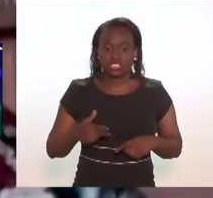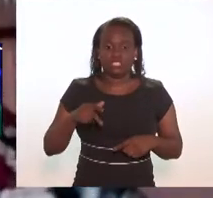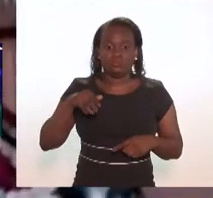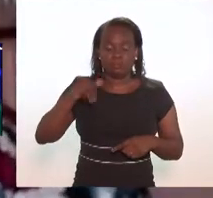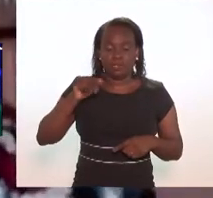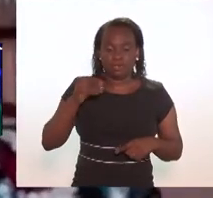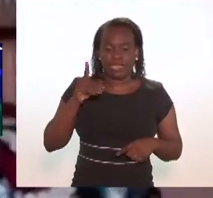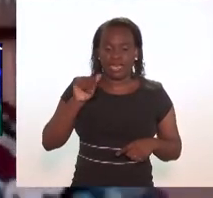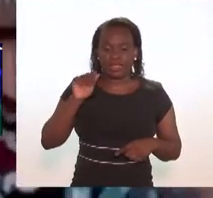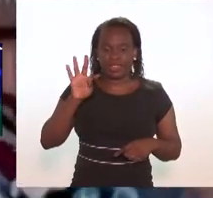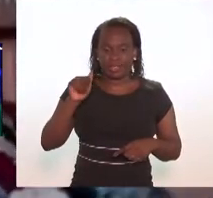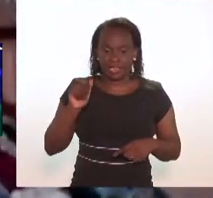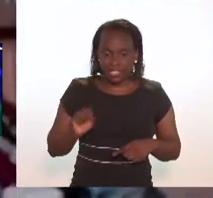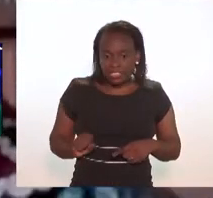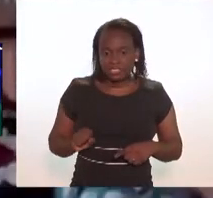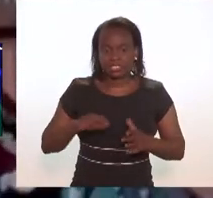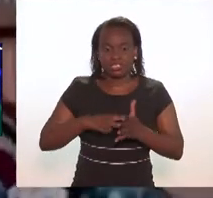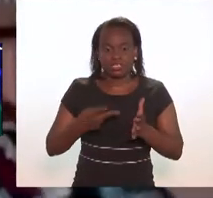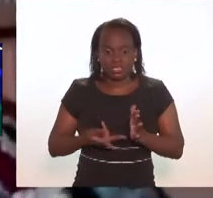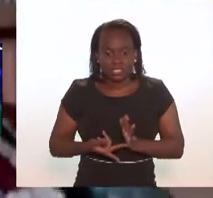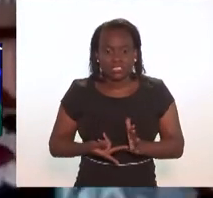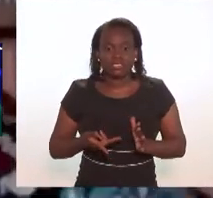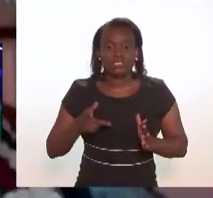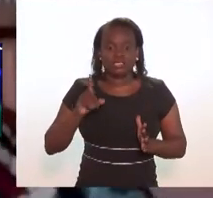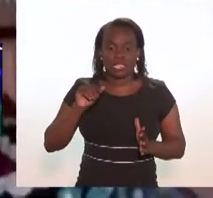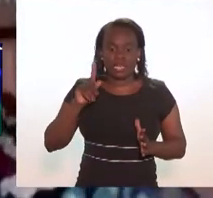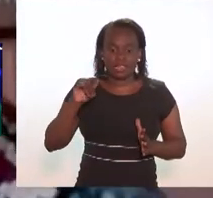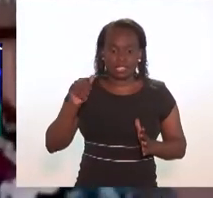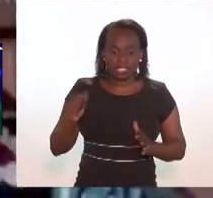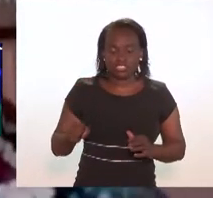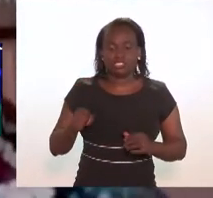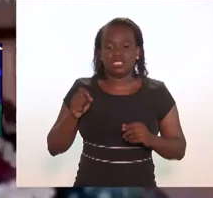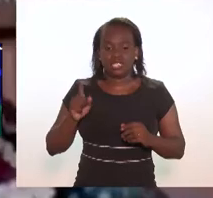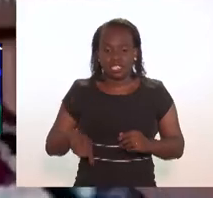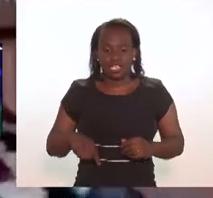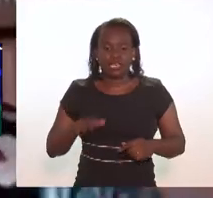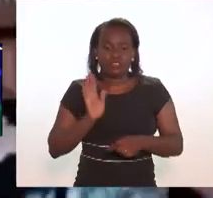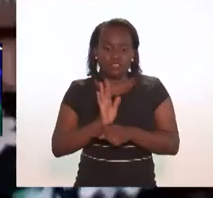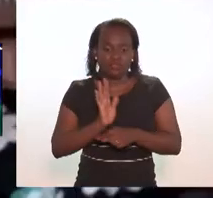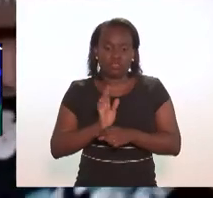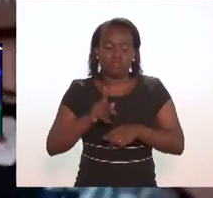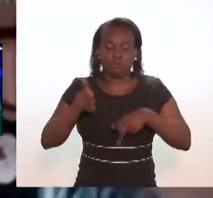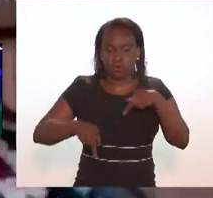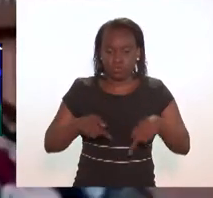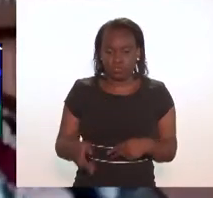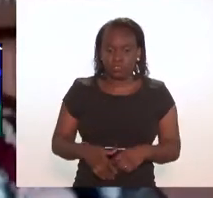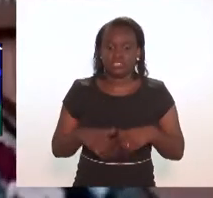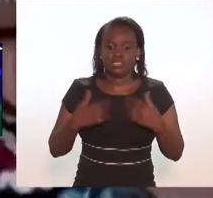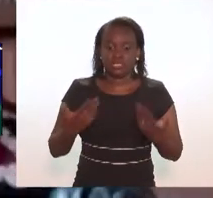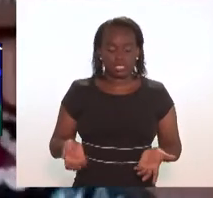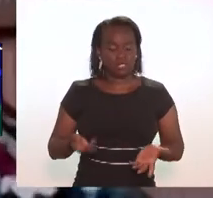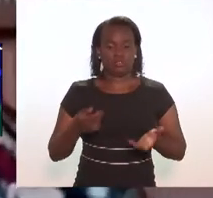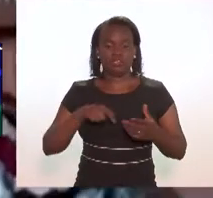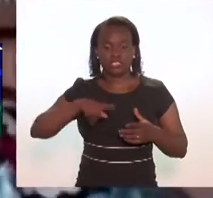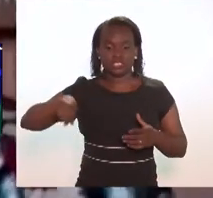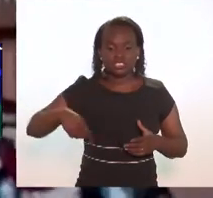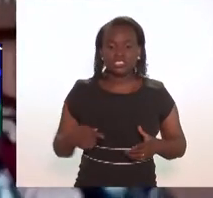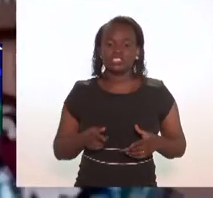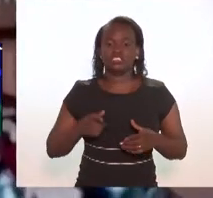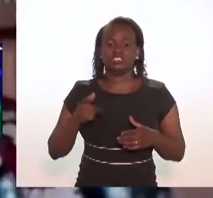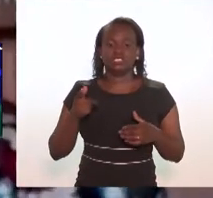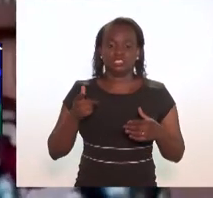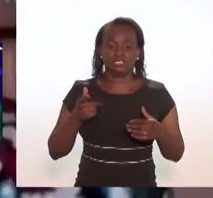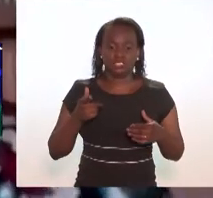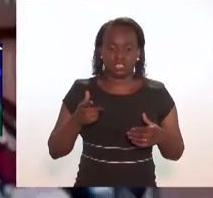datas. Significado de manus datas é mãos dadas a favor do povo. Então, a gente incorre